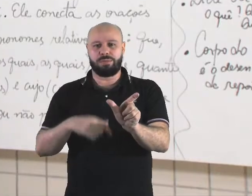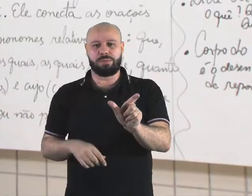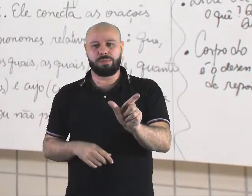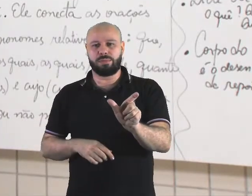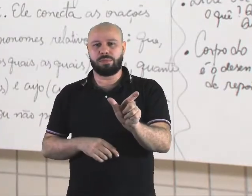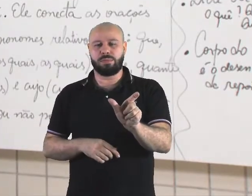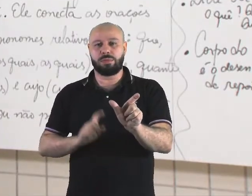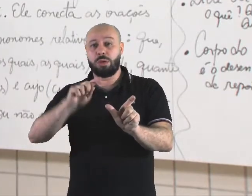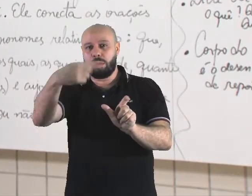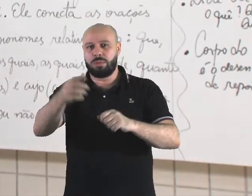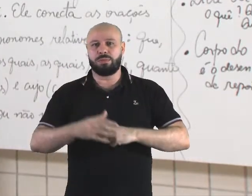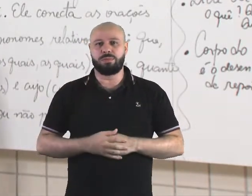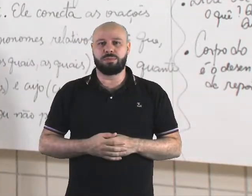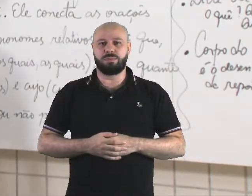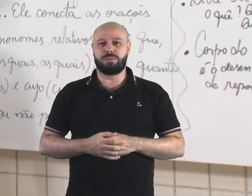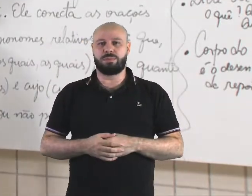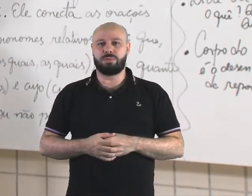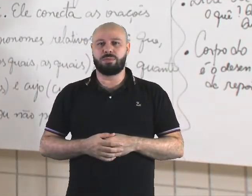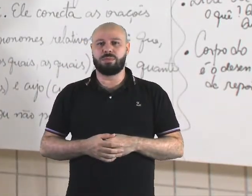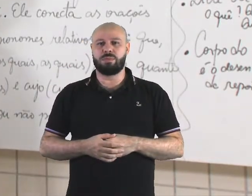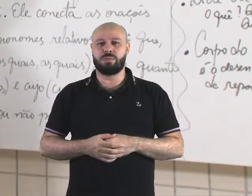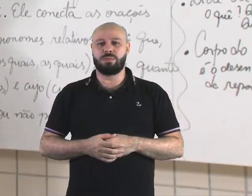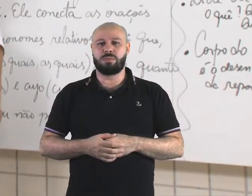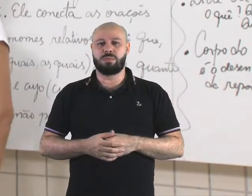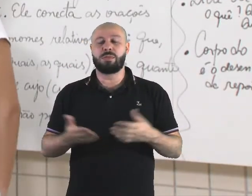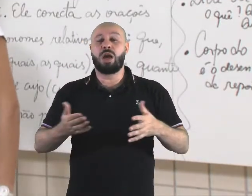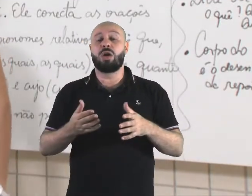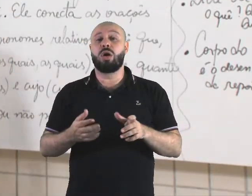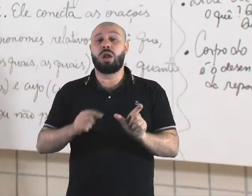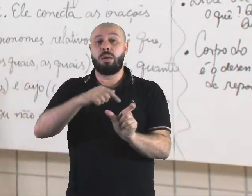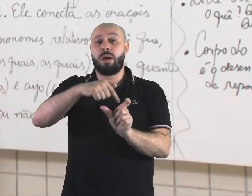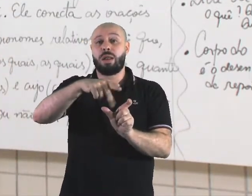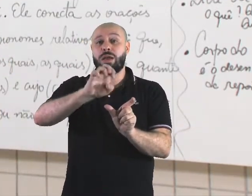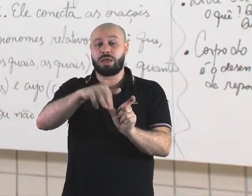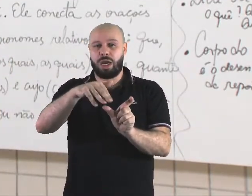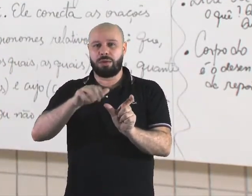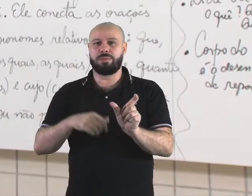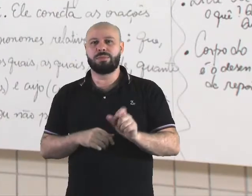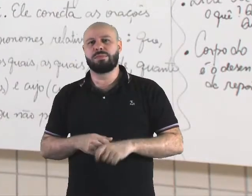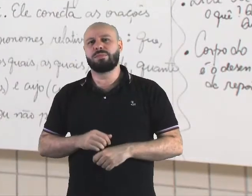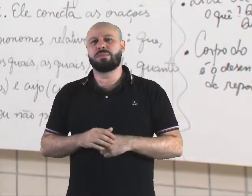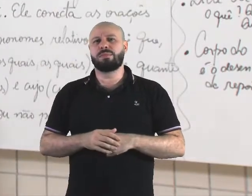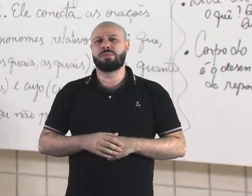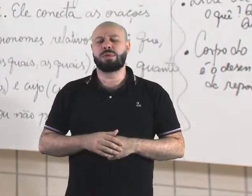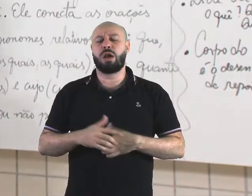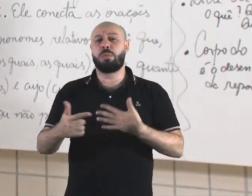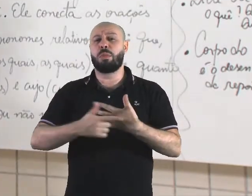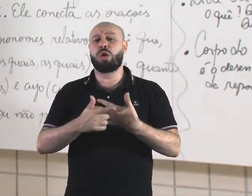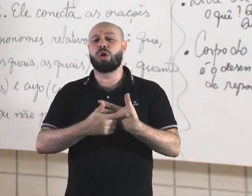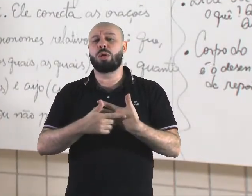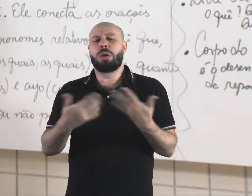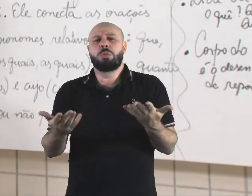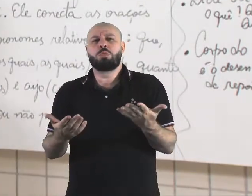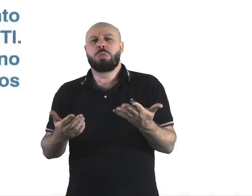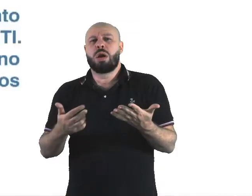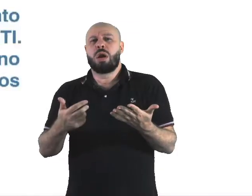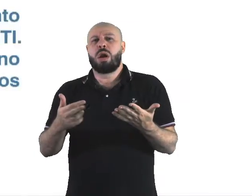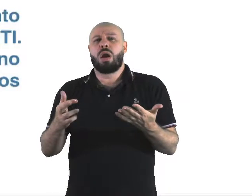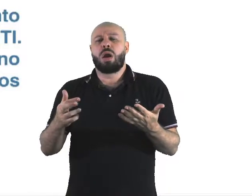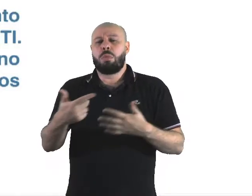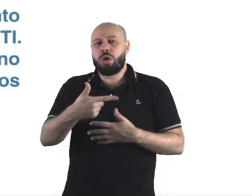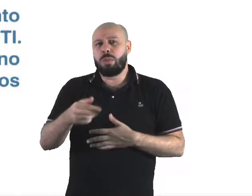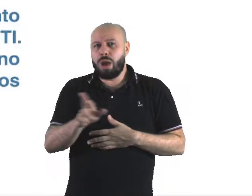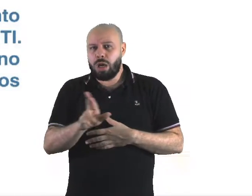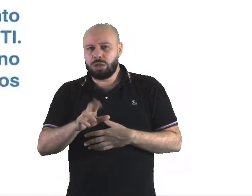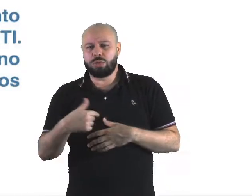Tá? Próximo. Agora vamos ao pronome relativo quem. Quando possui função de pronome relativo, refere-se